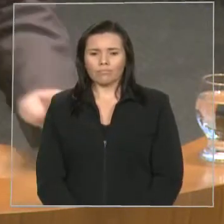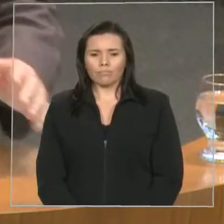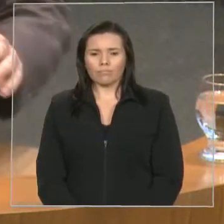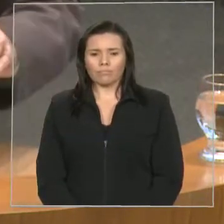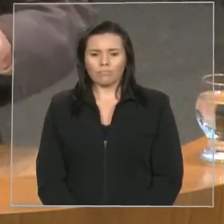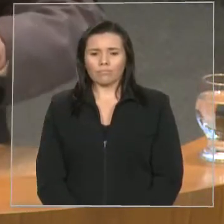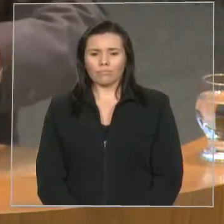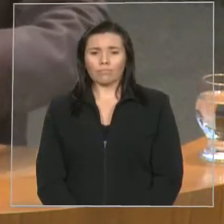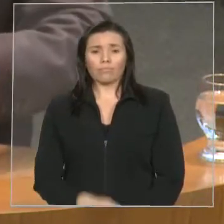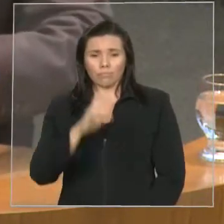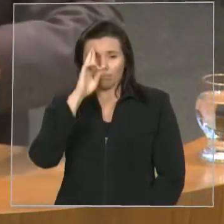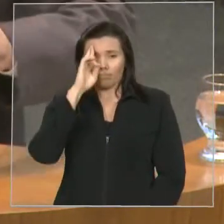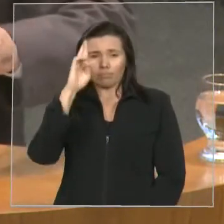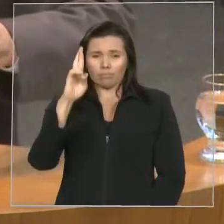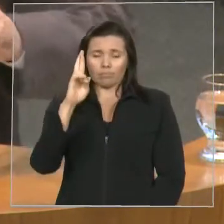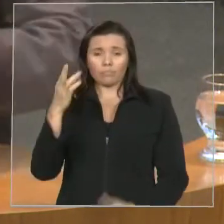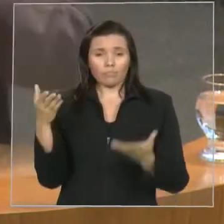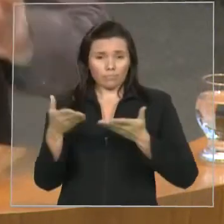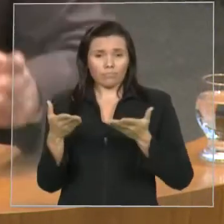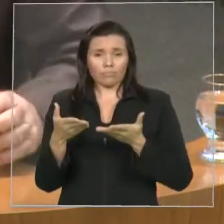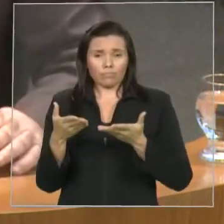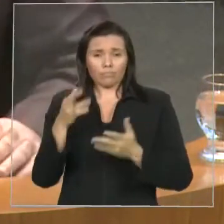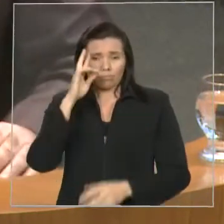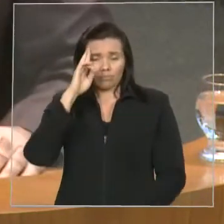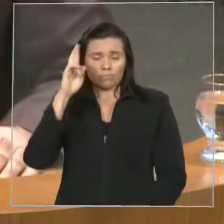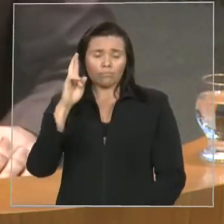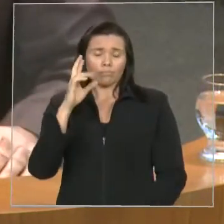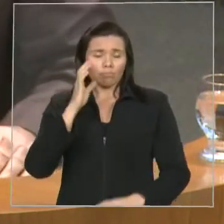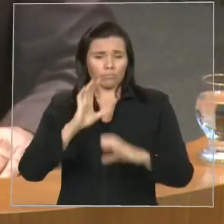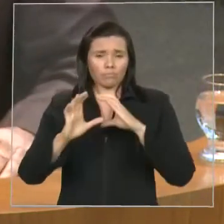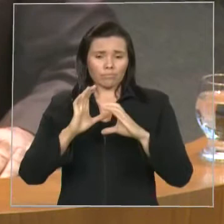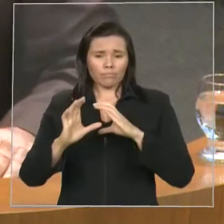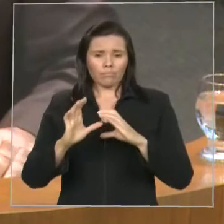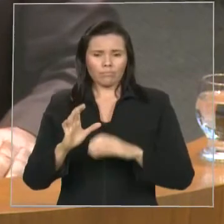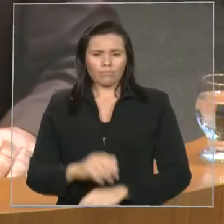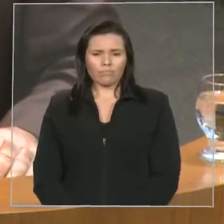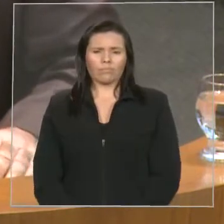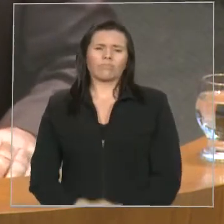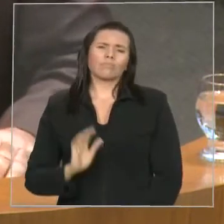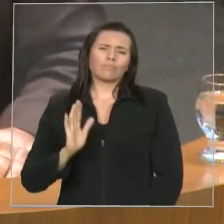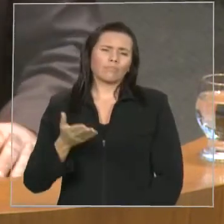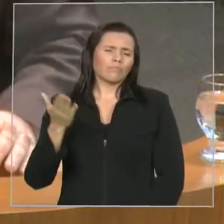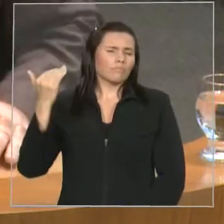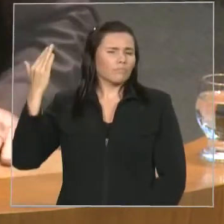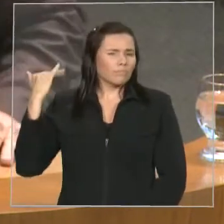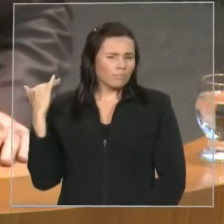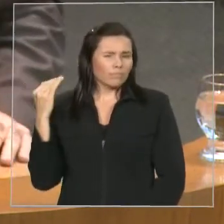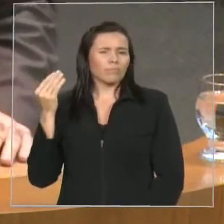é um homem que participou de muitas campanhas,